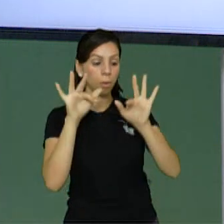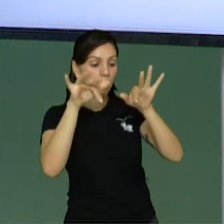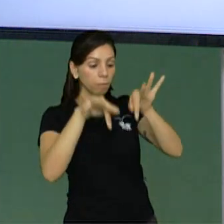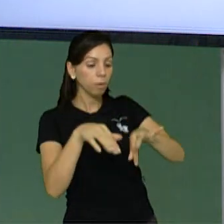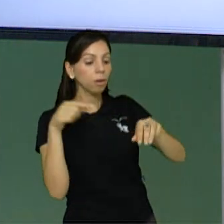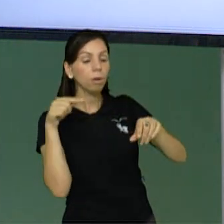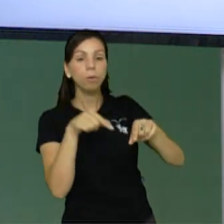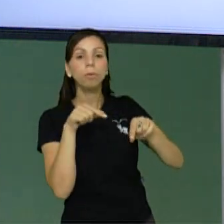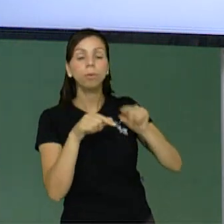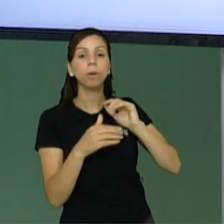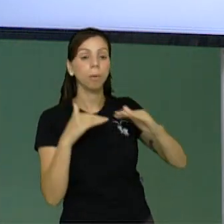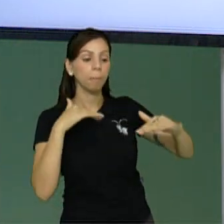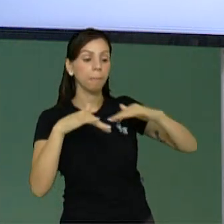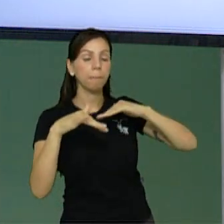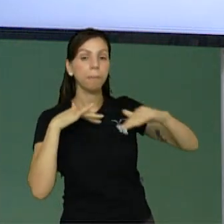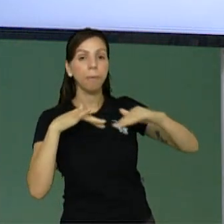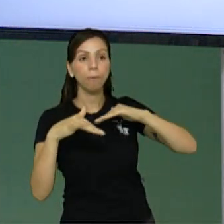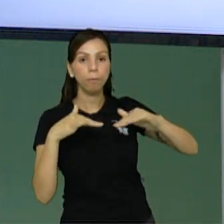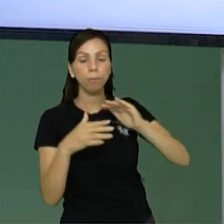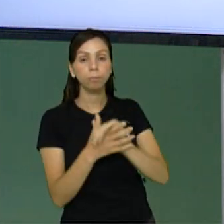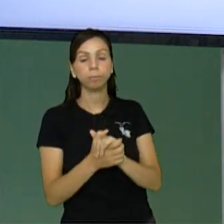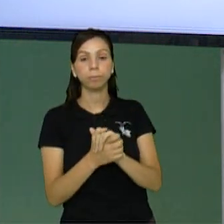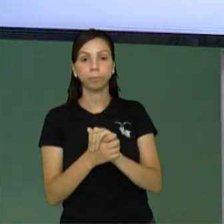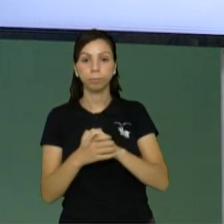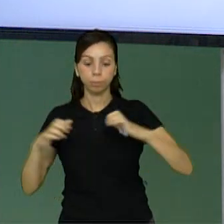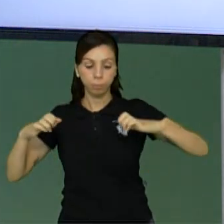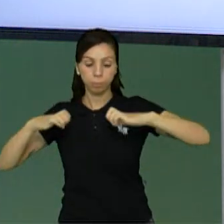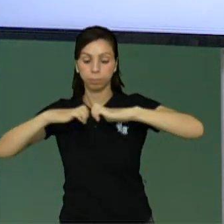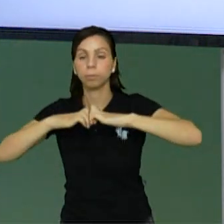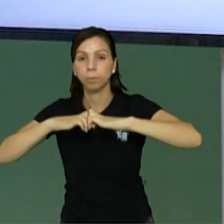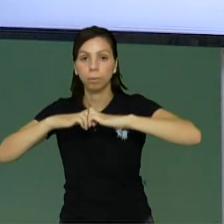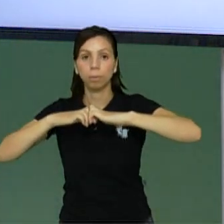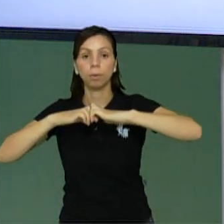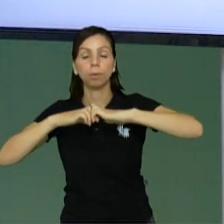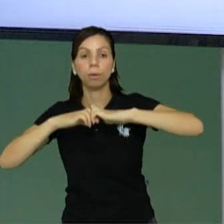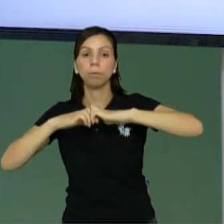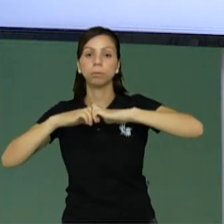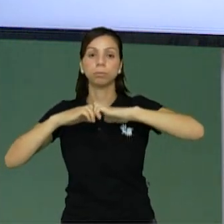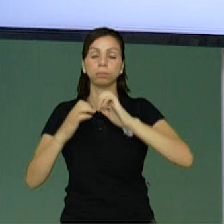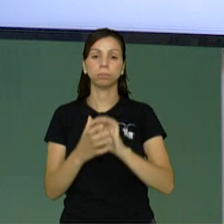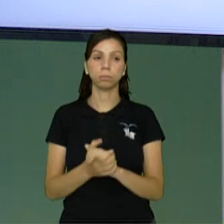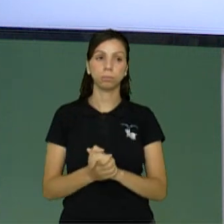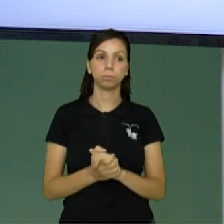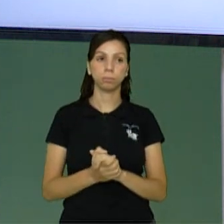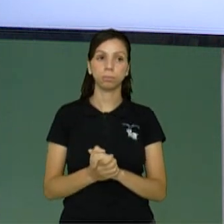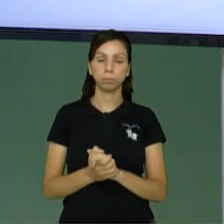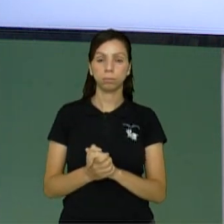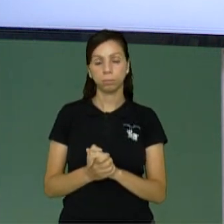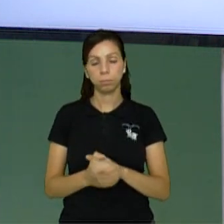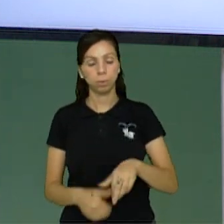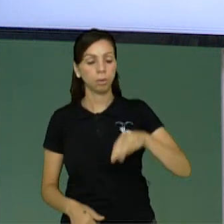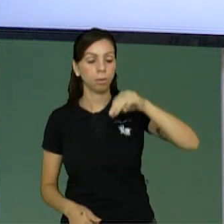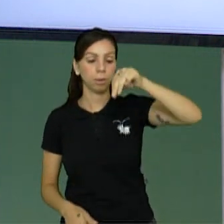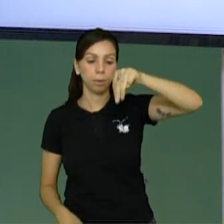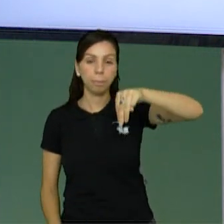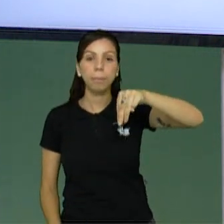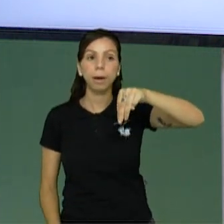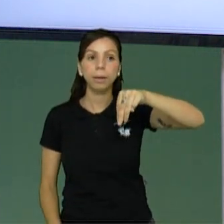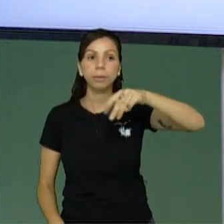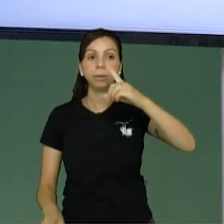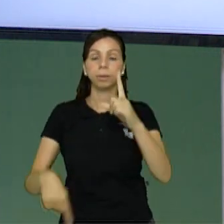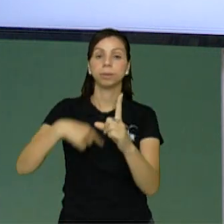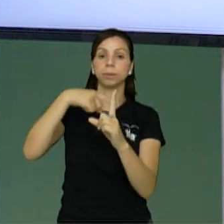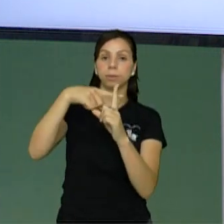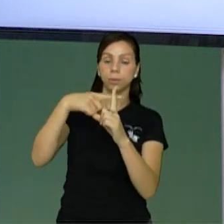ser a quantidade de movimento do sistema, o carrinho 1 conectado com o 2. Então, vai ficar, pessoal, a massa do 1